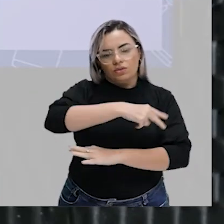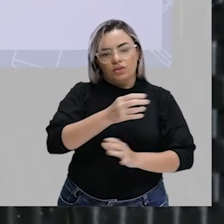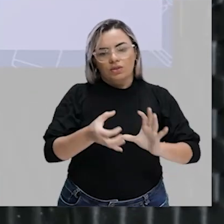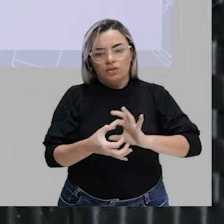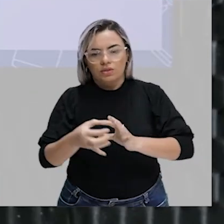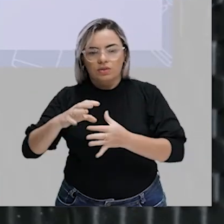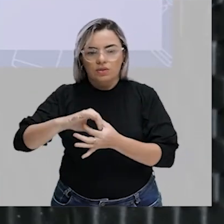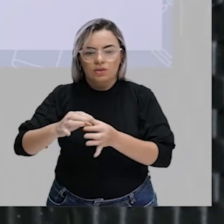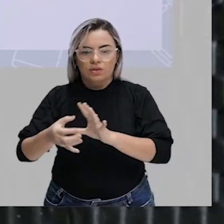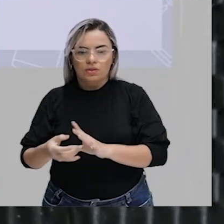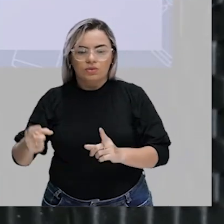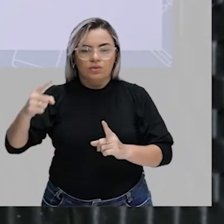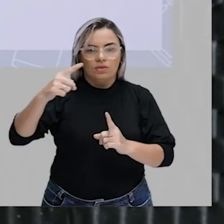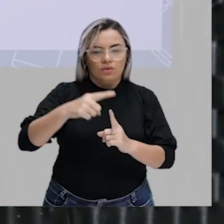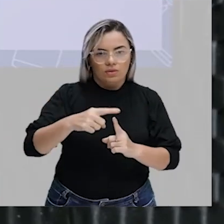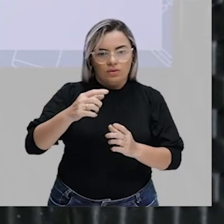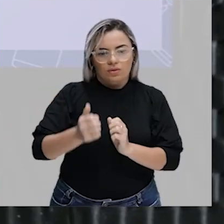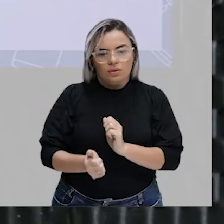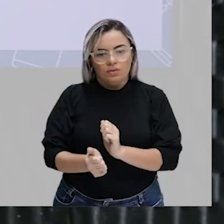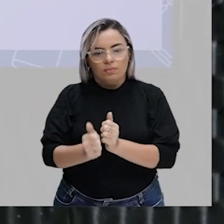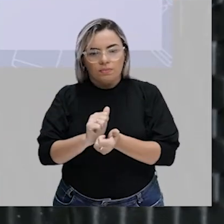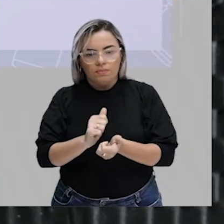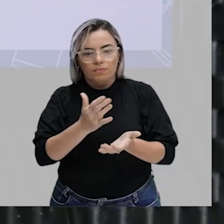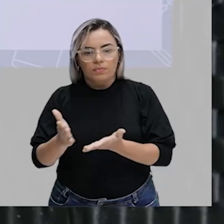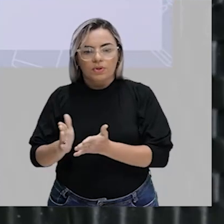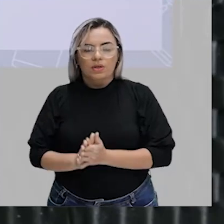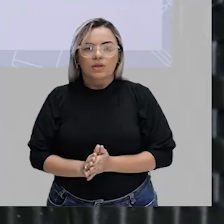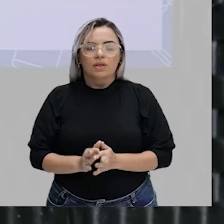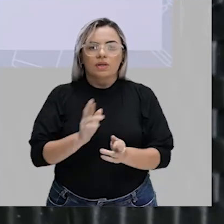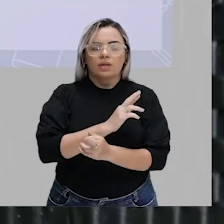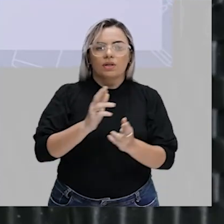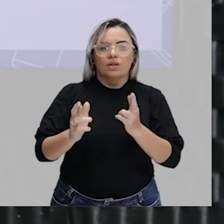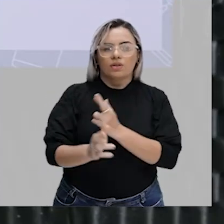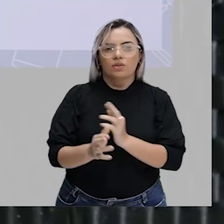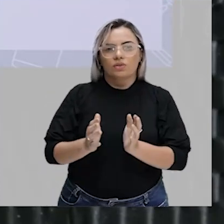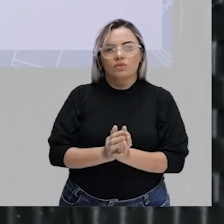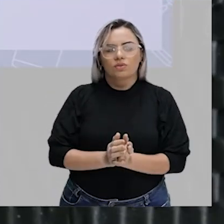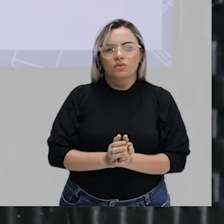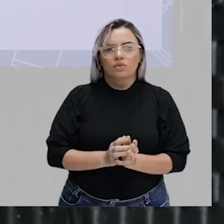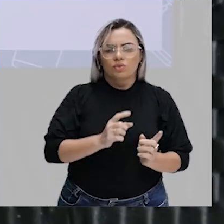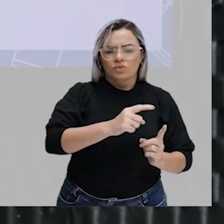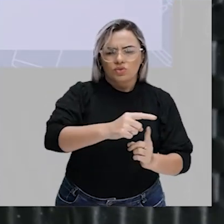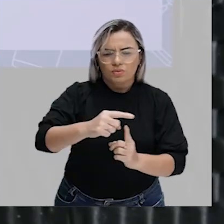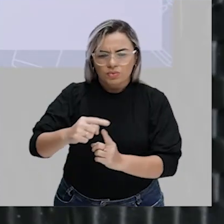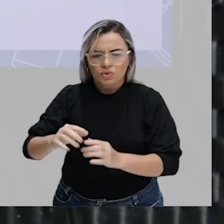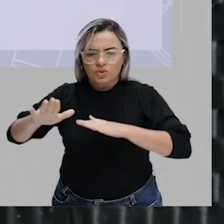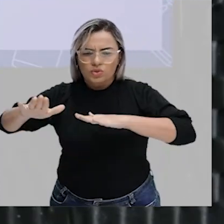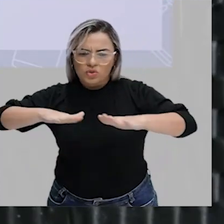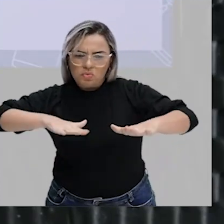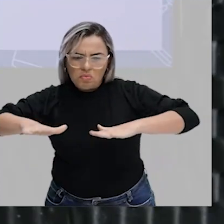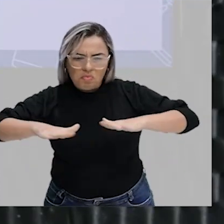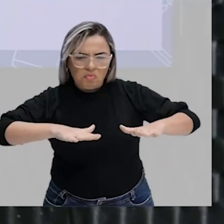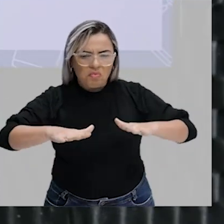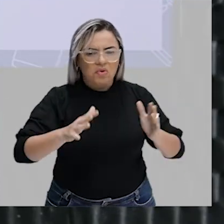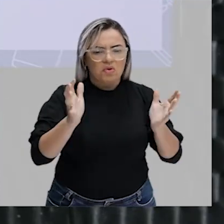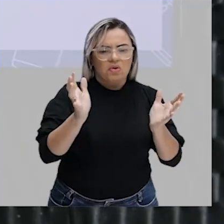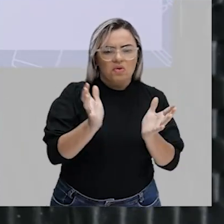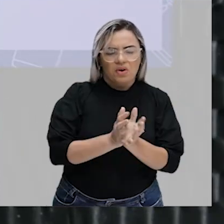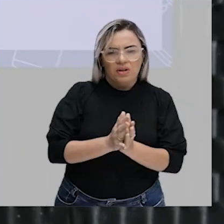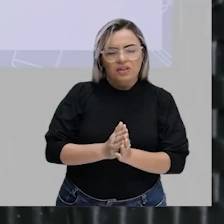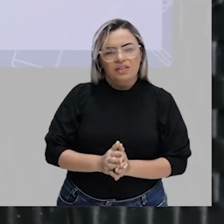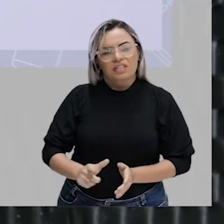modalidade esportiva que envolve um conjunto de movimentos. Esses movimentos exigem precisão,